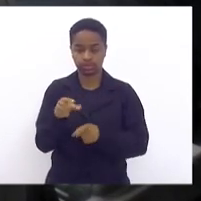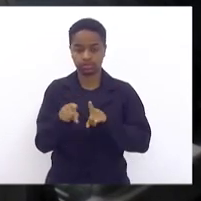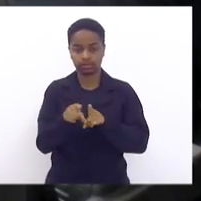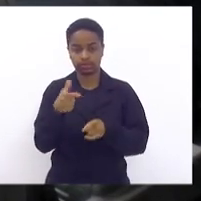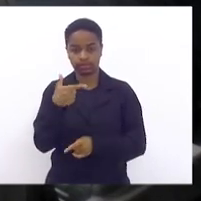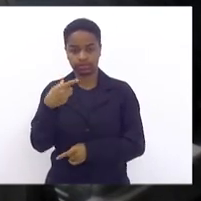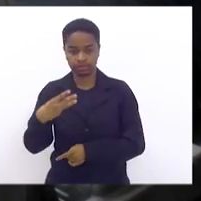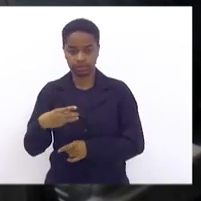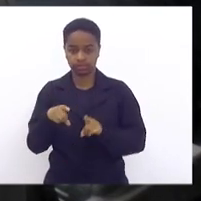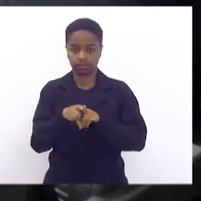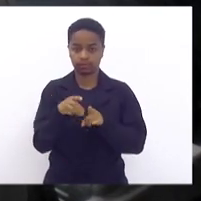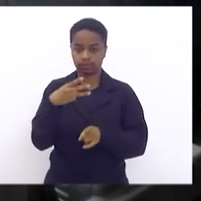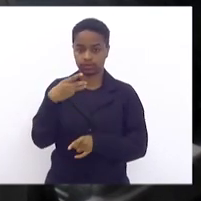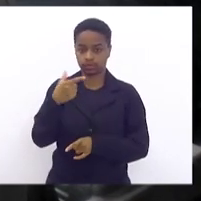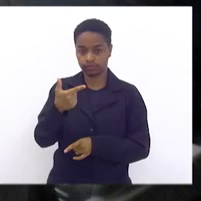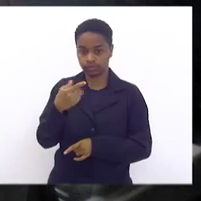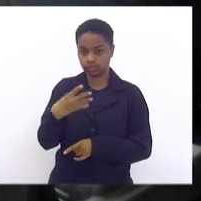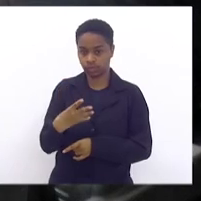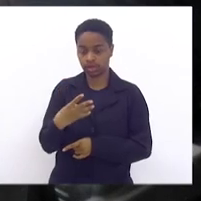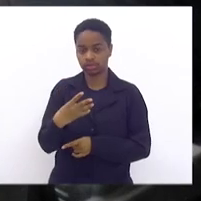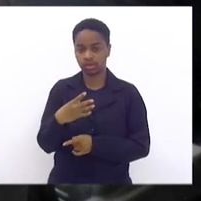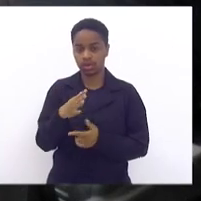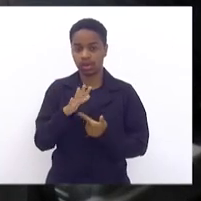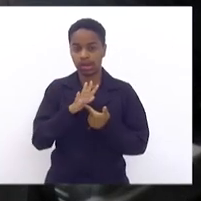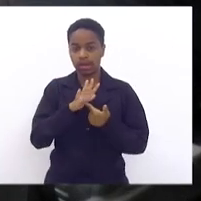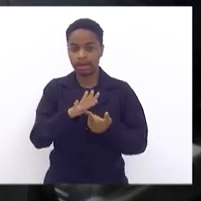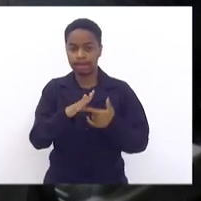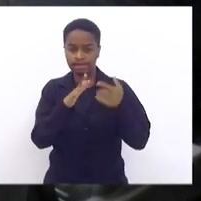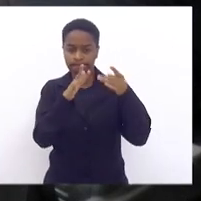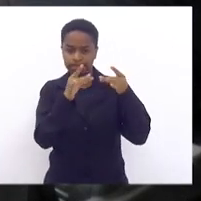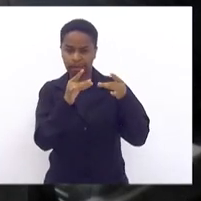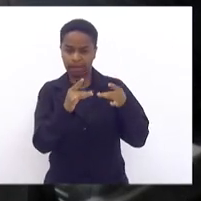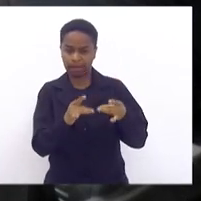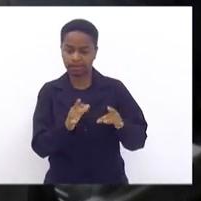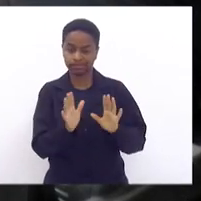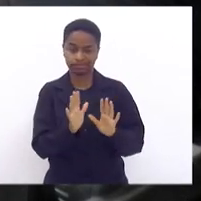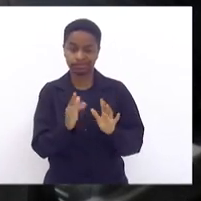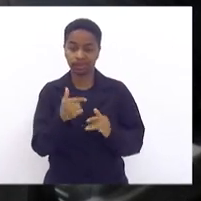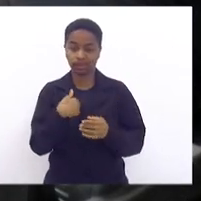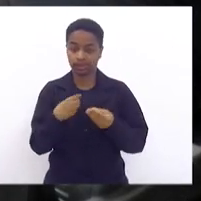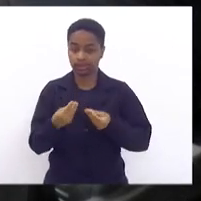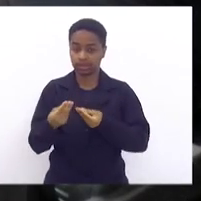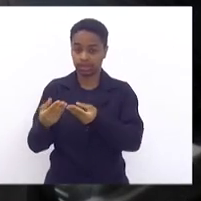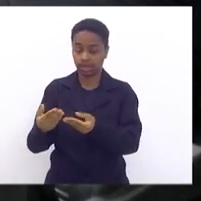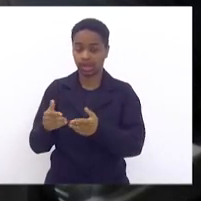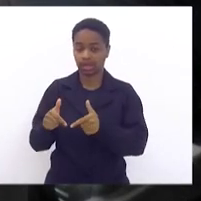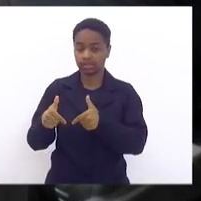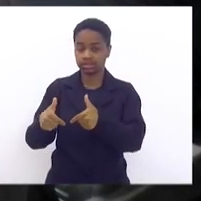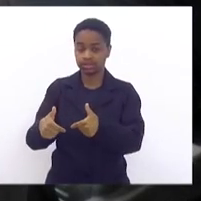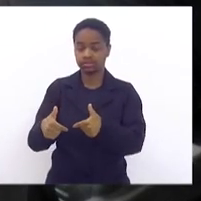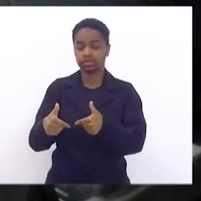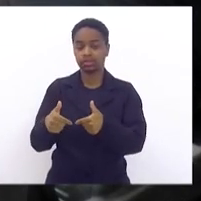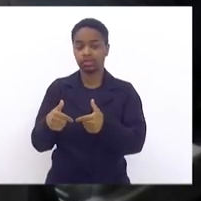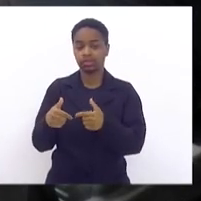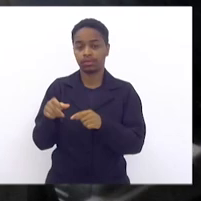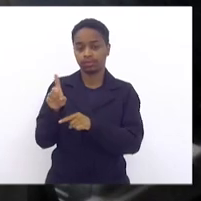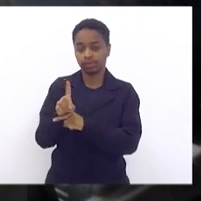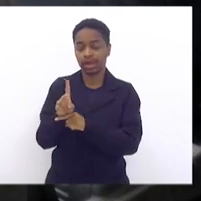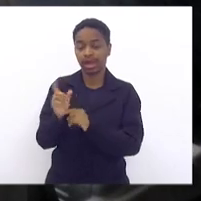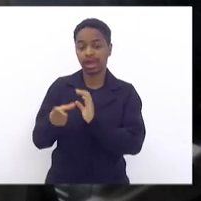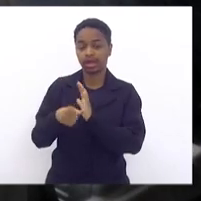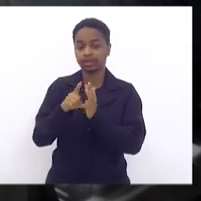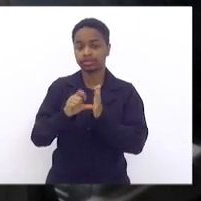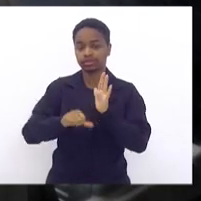no 24, elas não são taxativas, tá? Tanto é que eu concedi a medida protetiva antes desses tipos penais